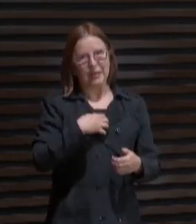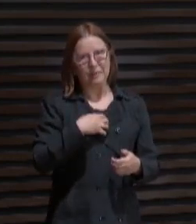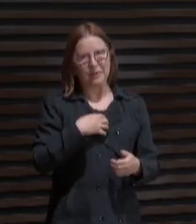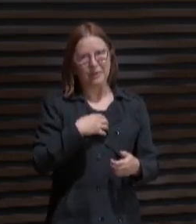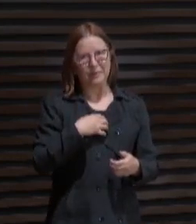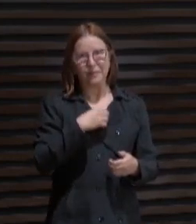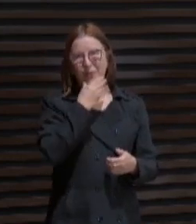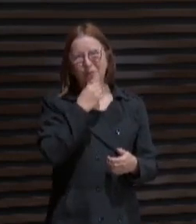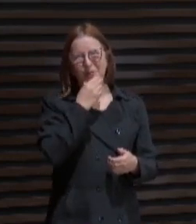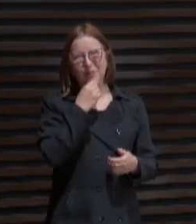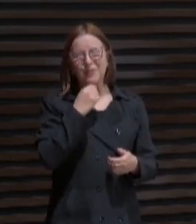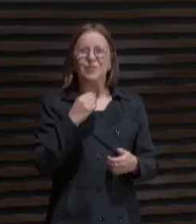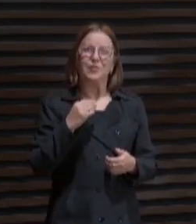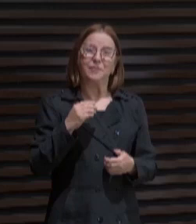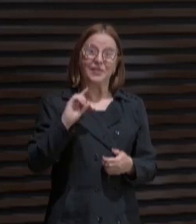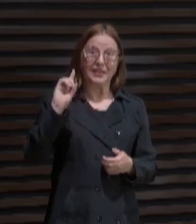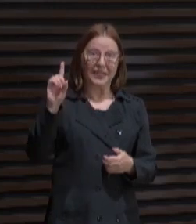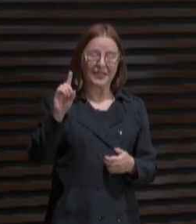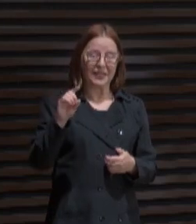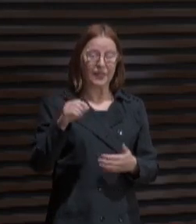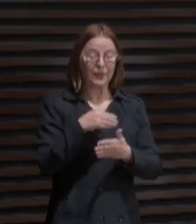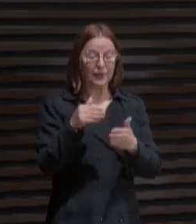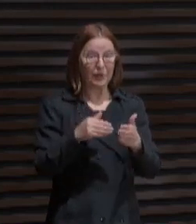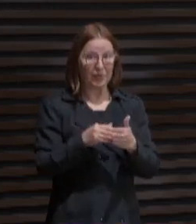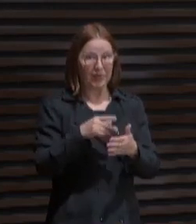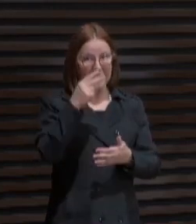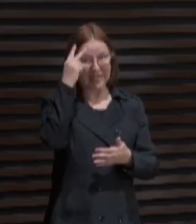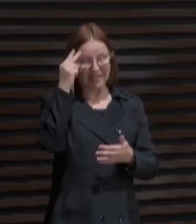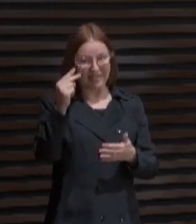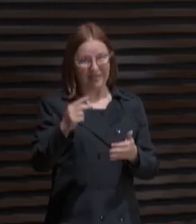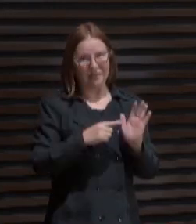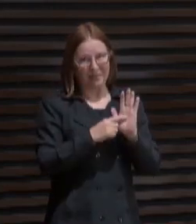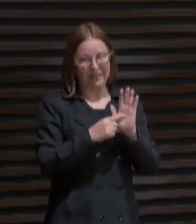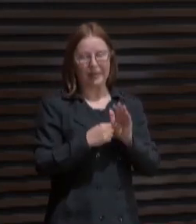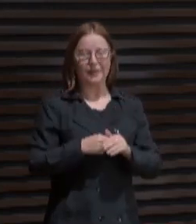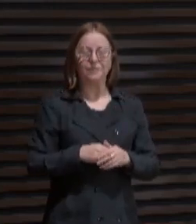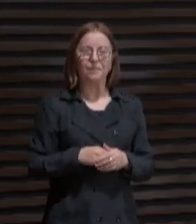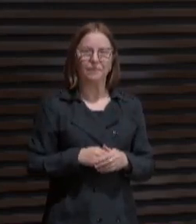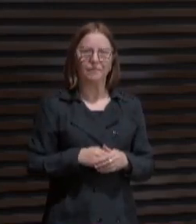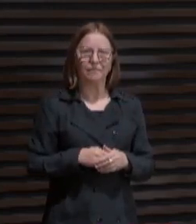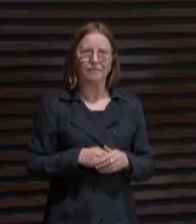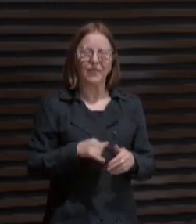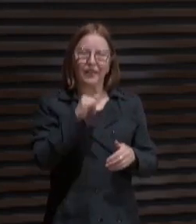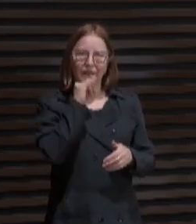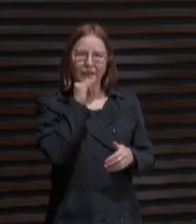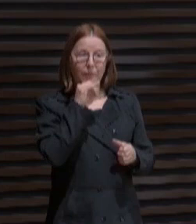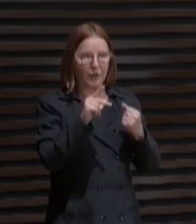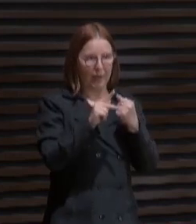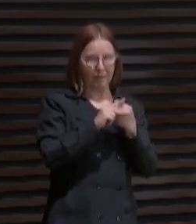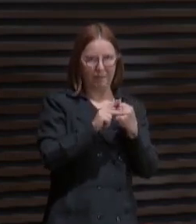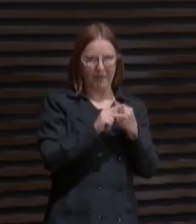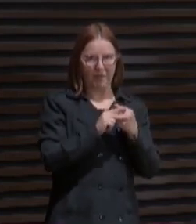outros que são relatados nas Escrituras. Se nós olharmos Pedro é um homem de